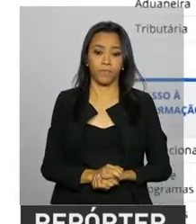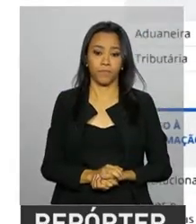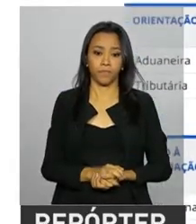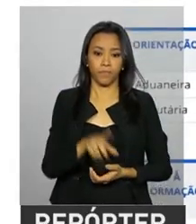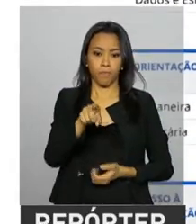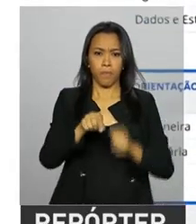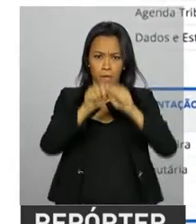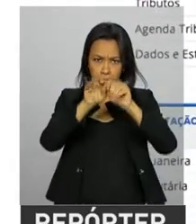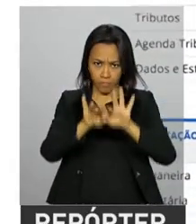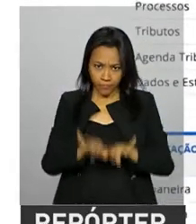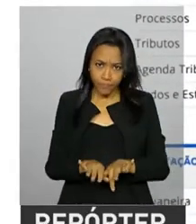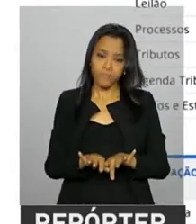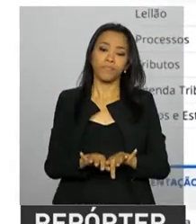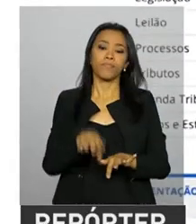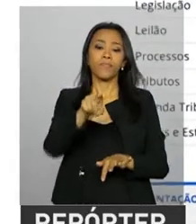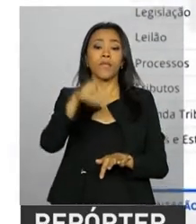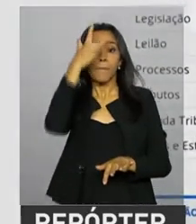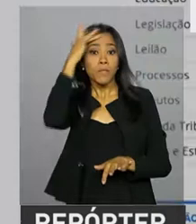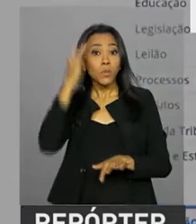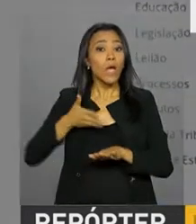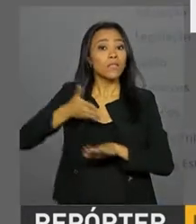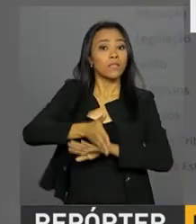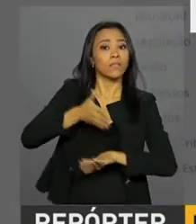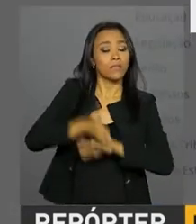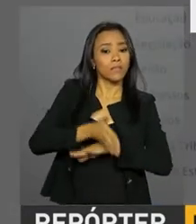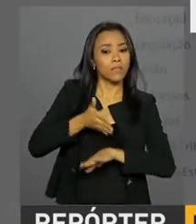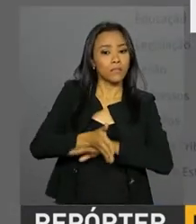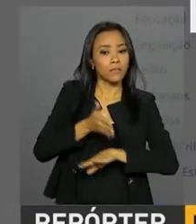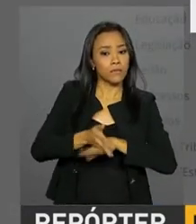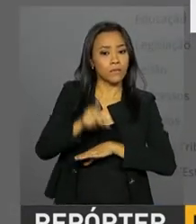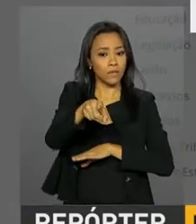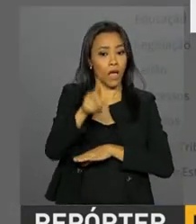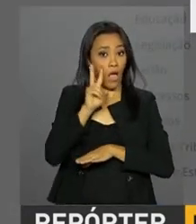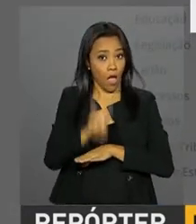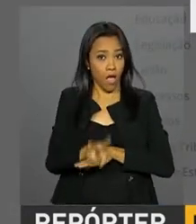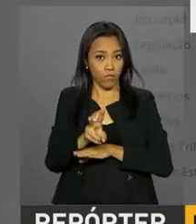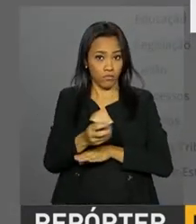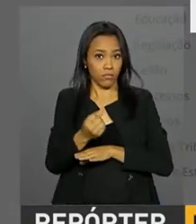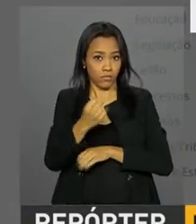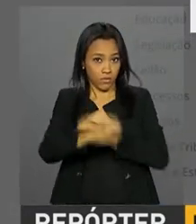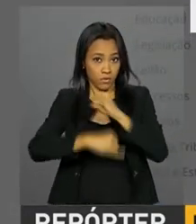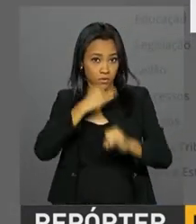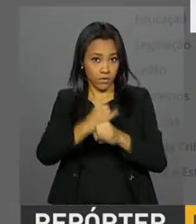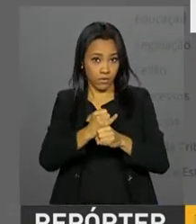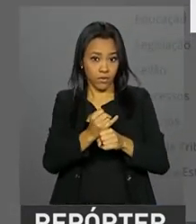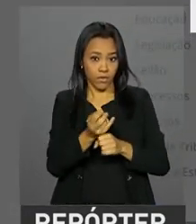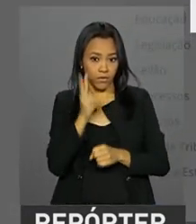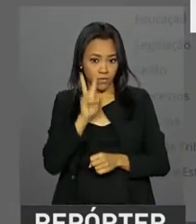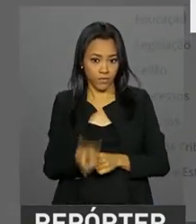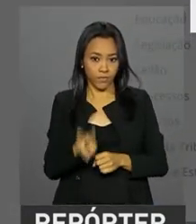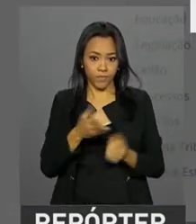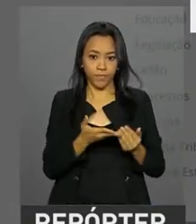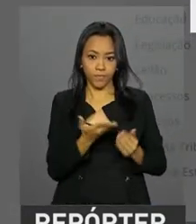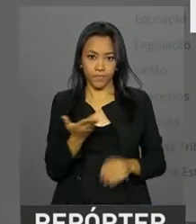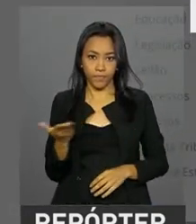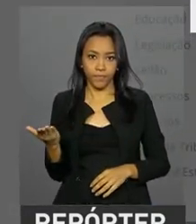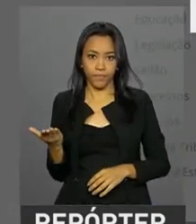Para baixar o programa, o contribuinte deve acessar a página da Receita Federal na internet no endereço www